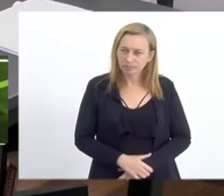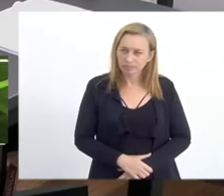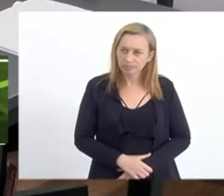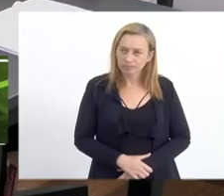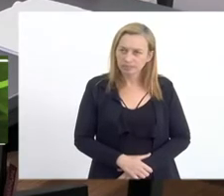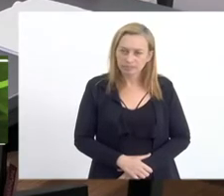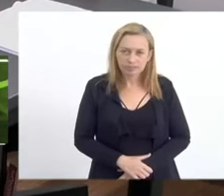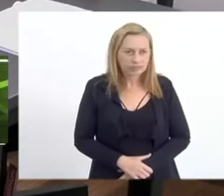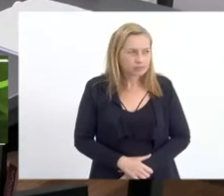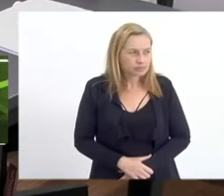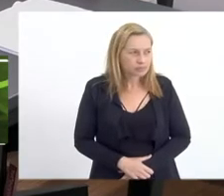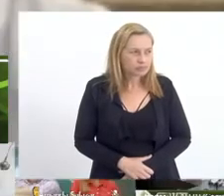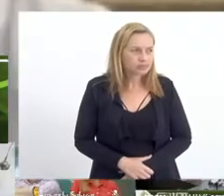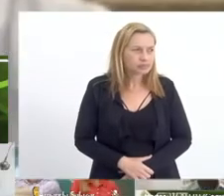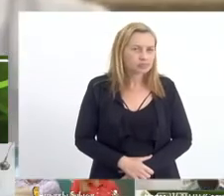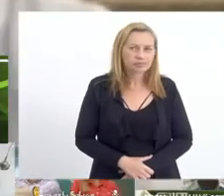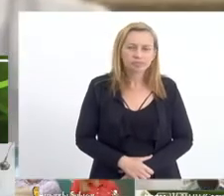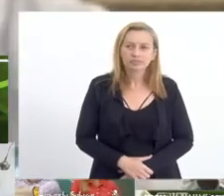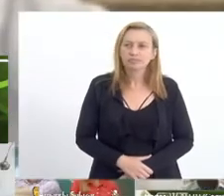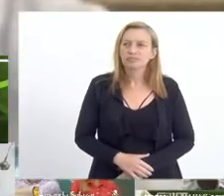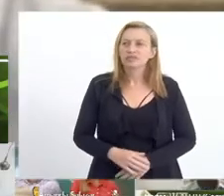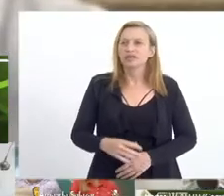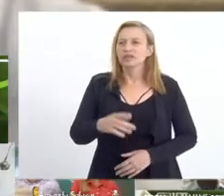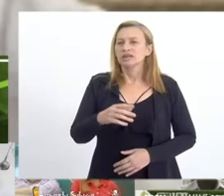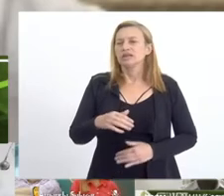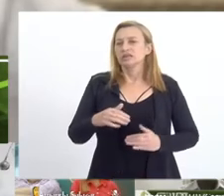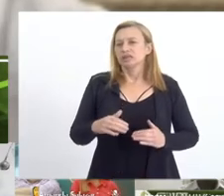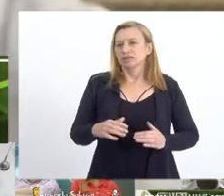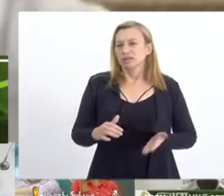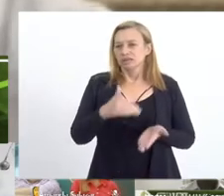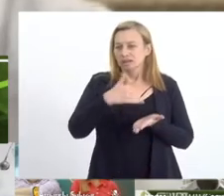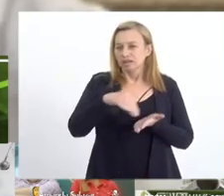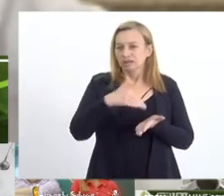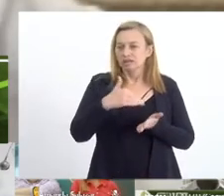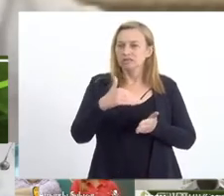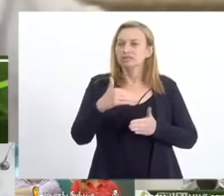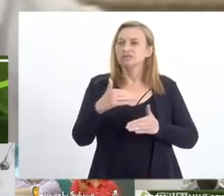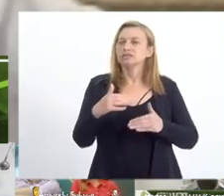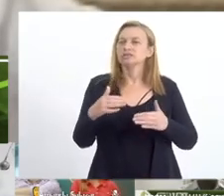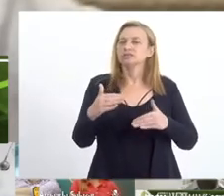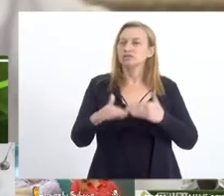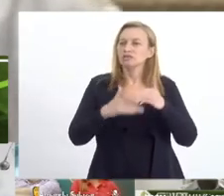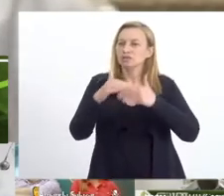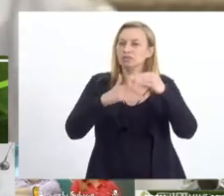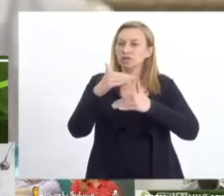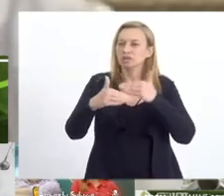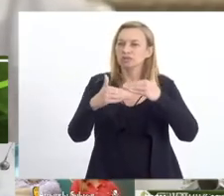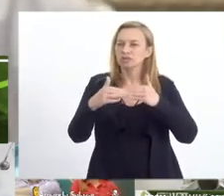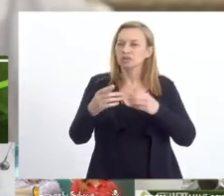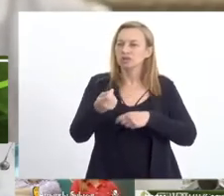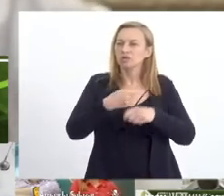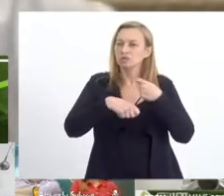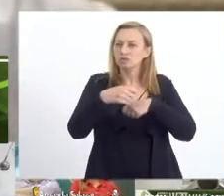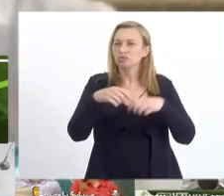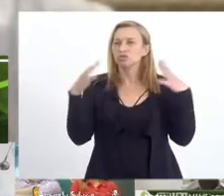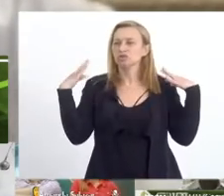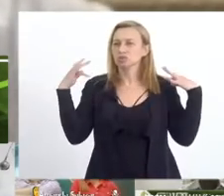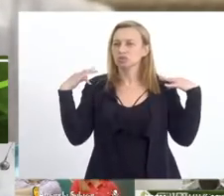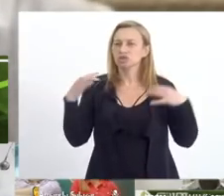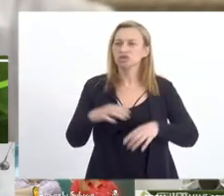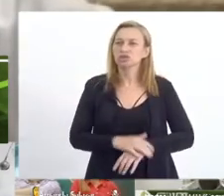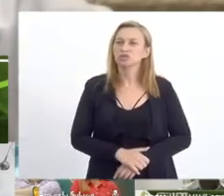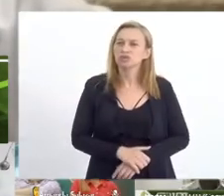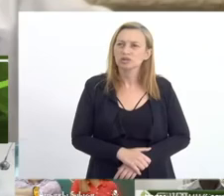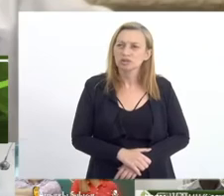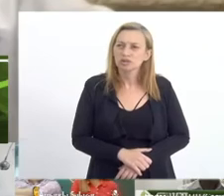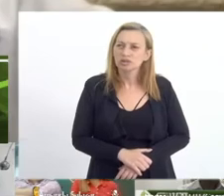Chamo Marcelo Mery, da tua frente, da Secretaria de Desenvolvimento Econômico e Turismo do município. A